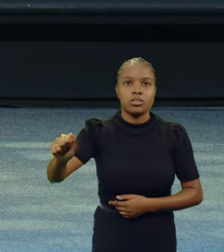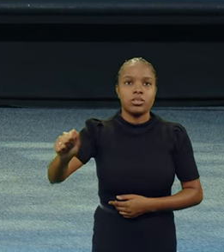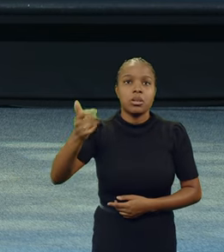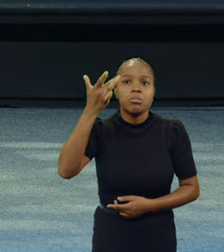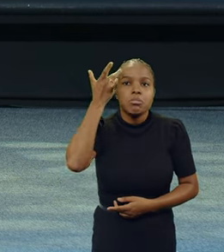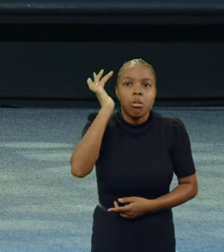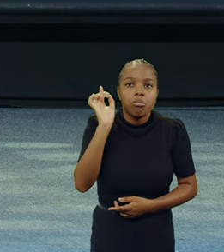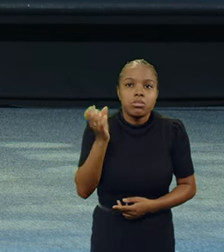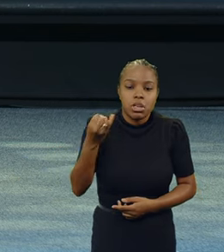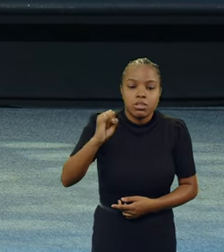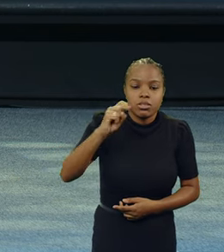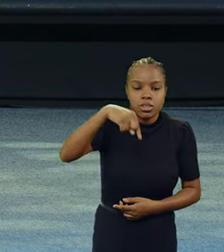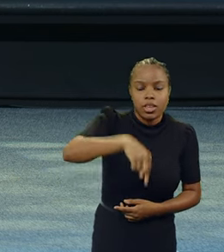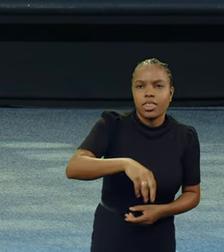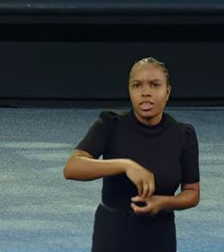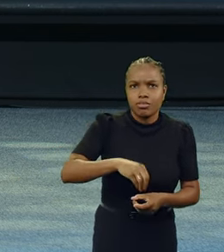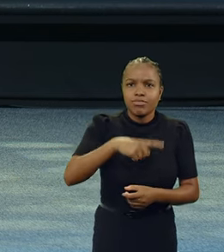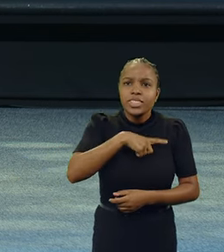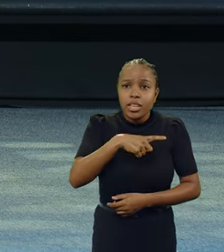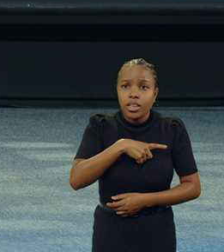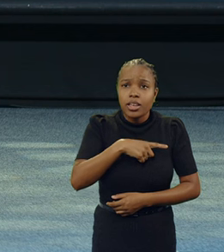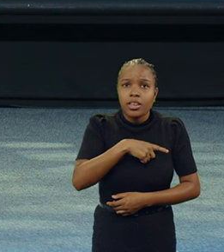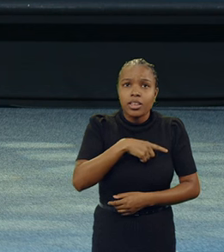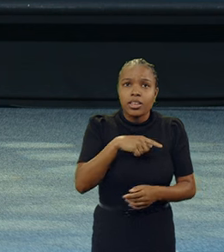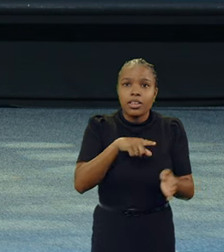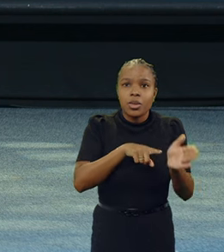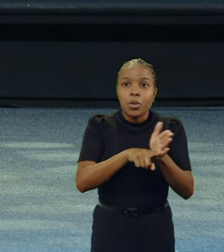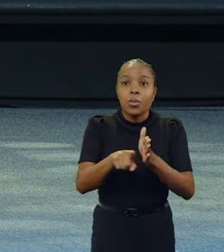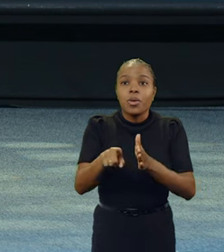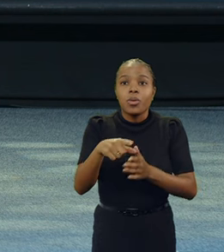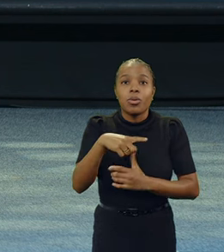sei se tem aqui, por aqui. Será que tem por aqui?